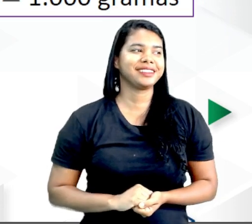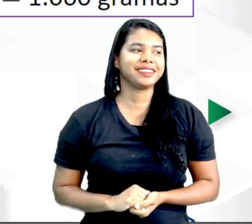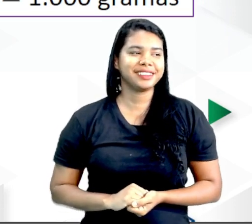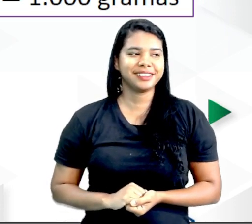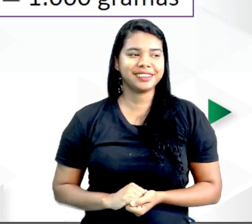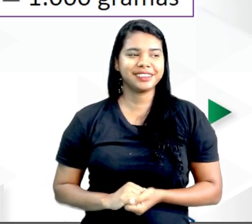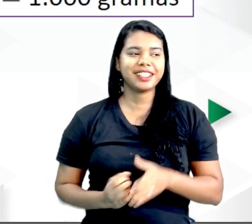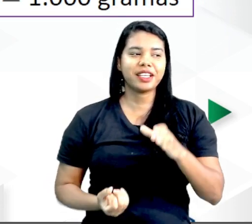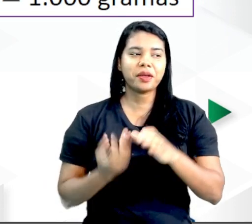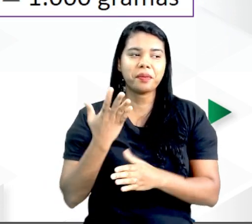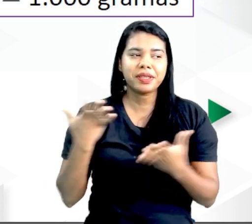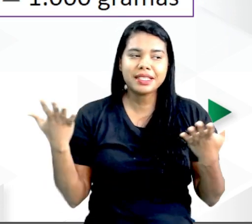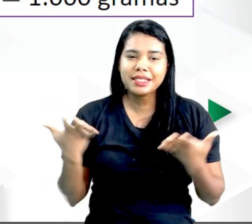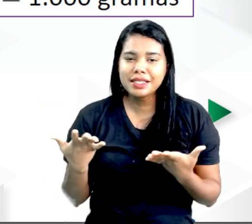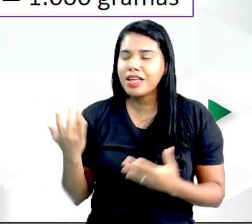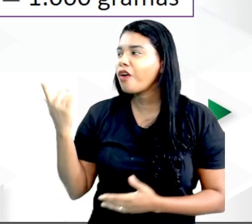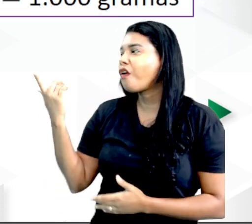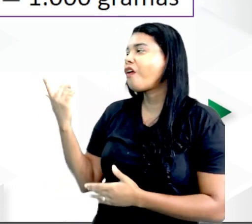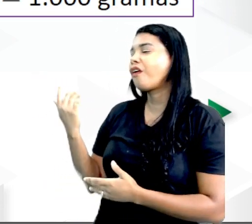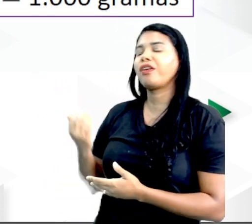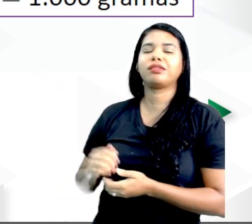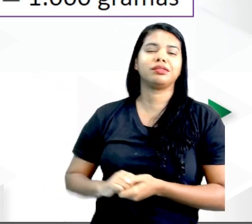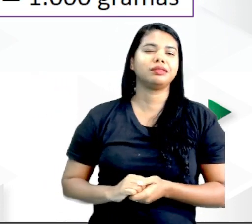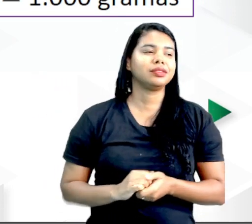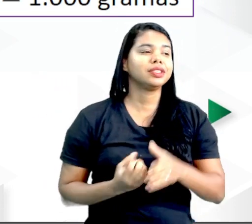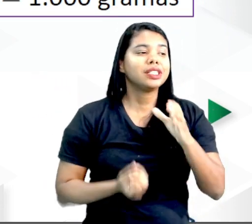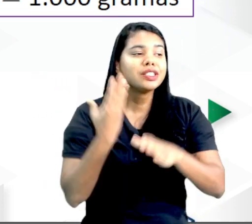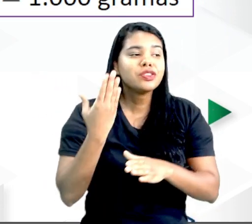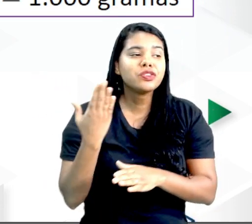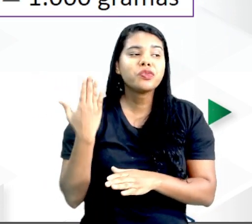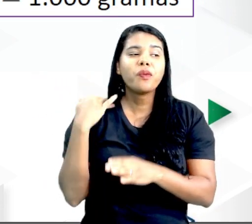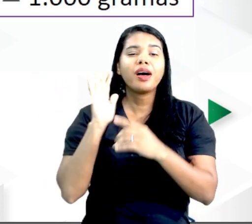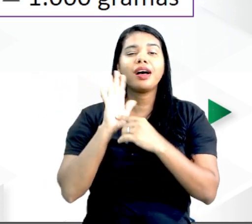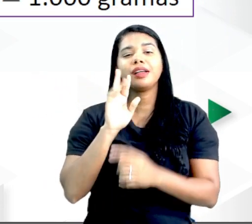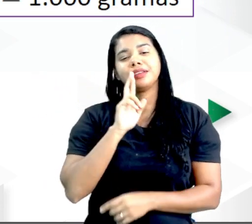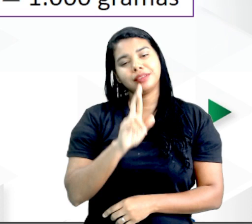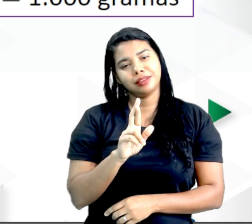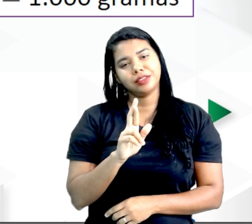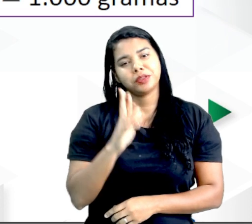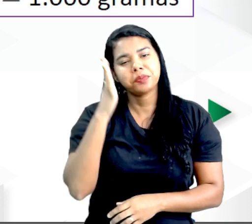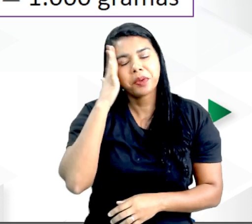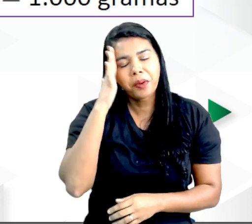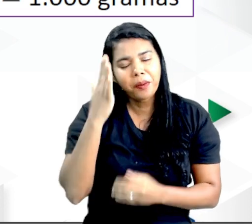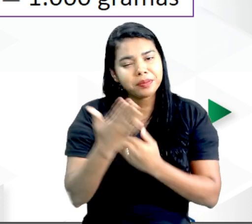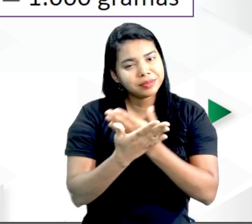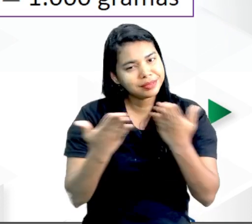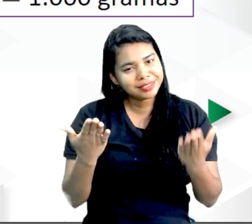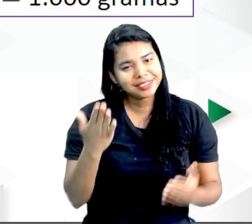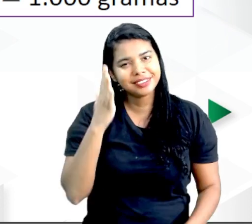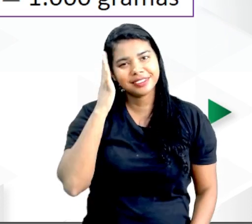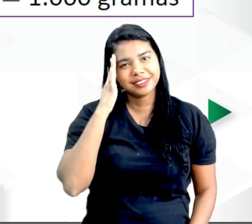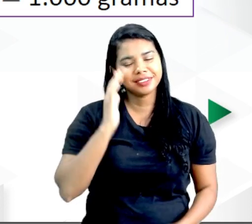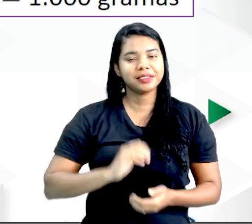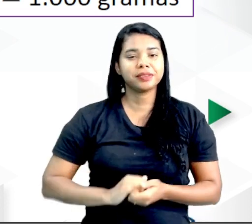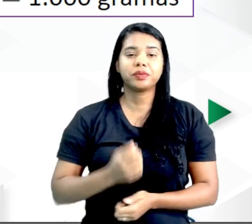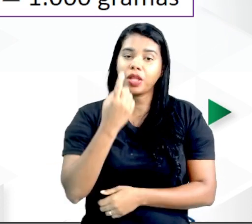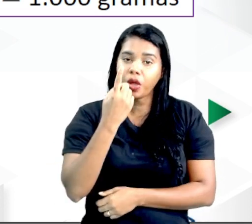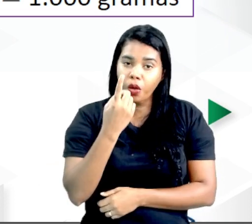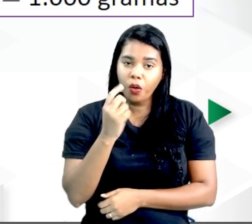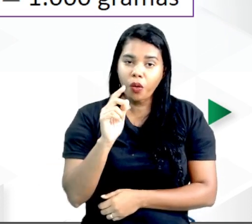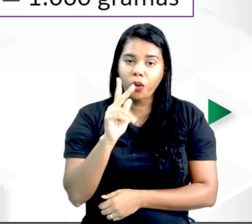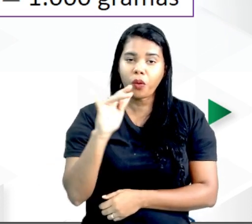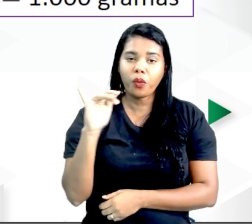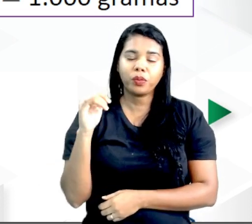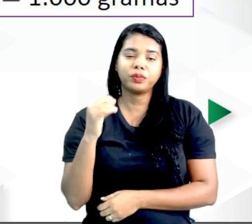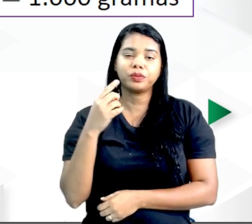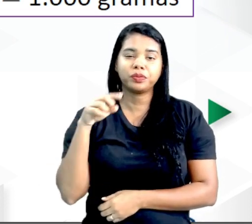Apareceu agora, velho. Era para você ter surgido antes, para o povo entender. 1 quilograma equivale a